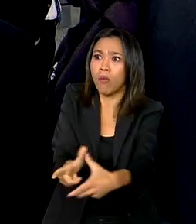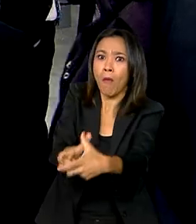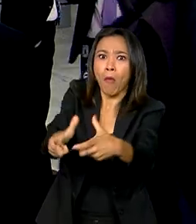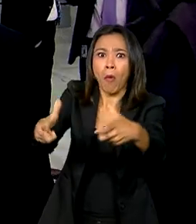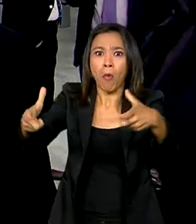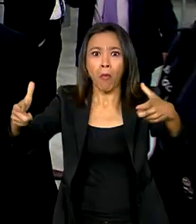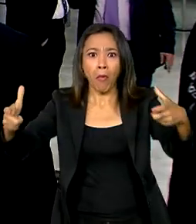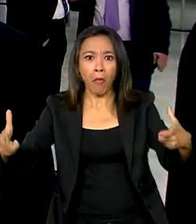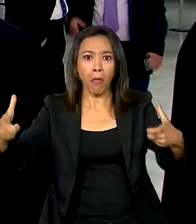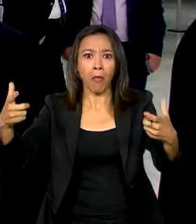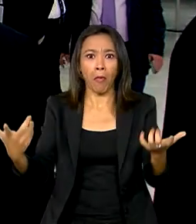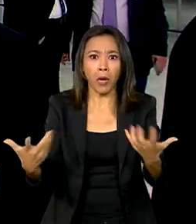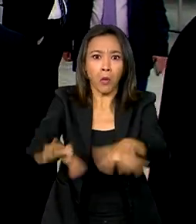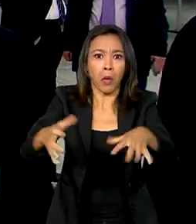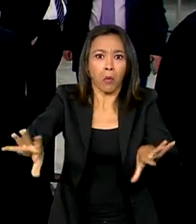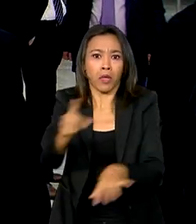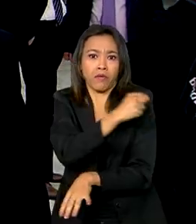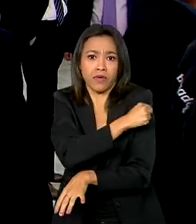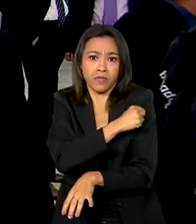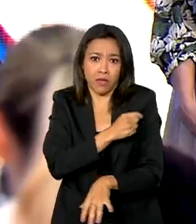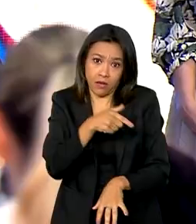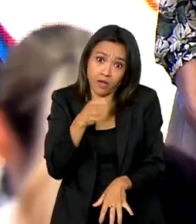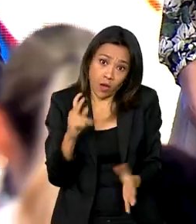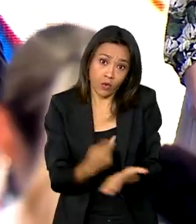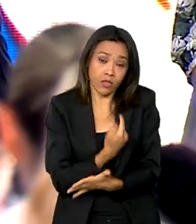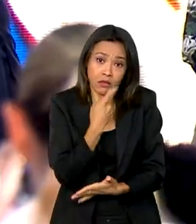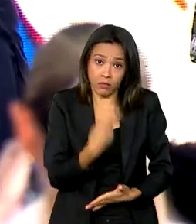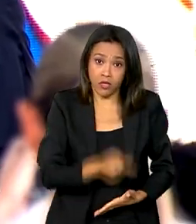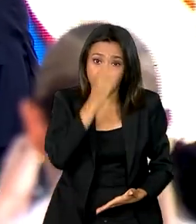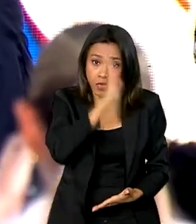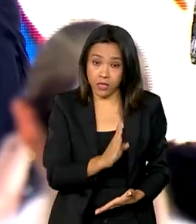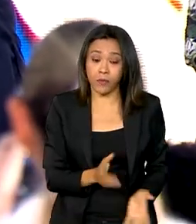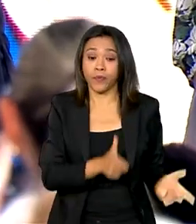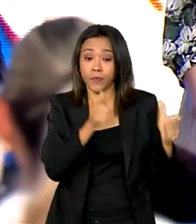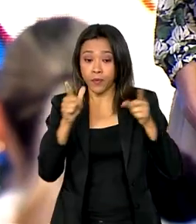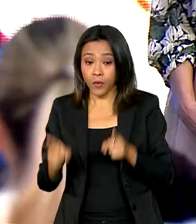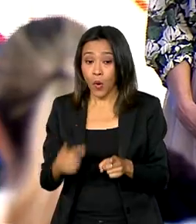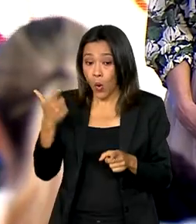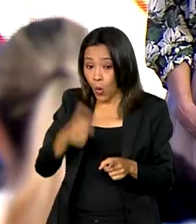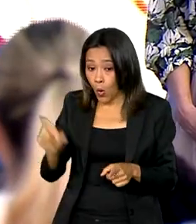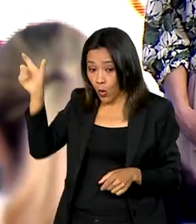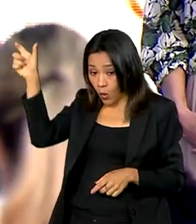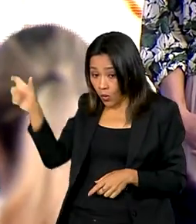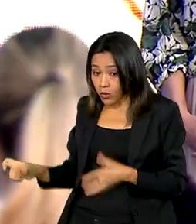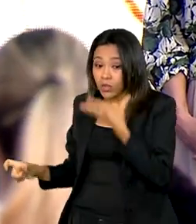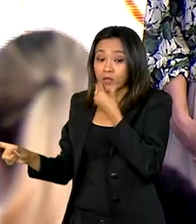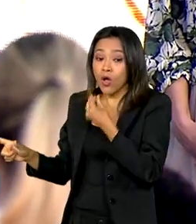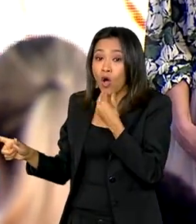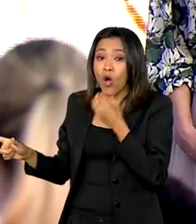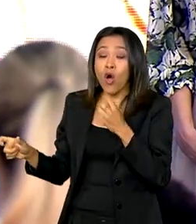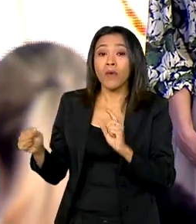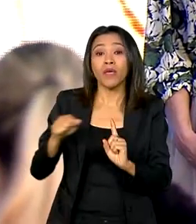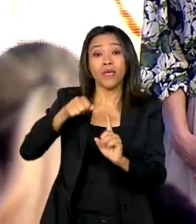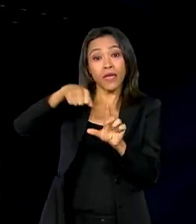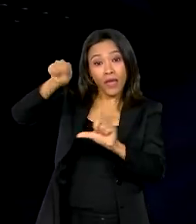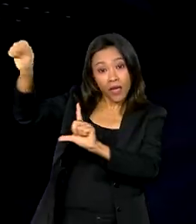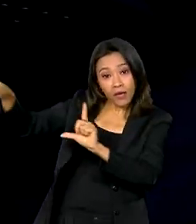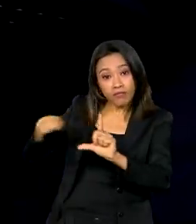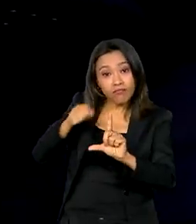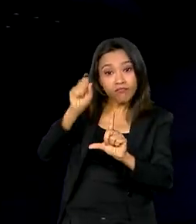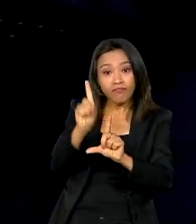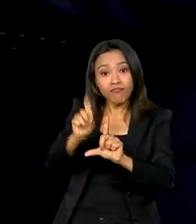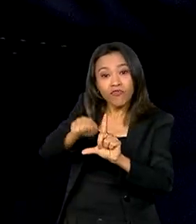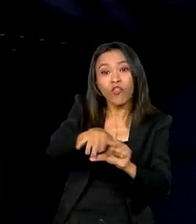promovido oficialmente, pelo menos no Brasil, como foi. O influenciador e pedagogo Ivan Baron também recebeu a medalha de